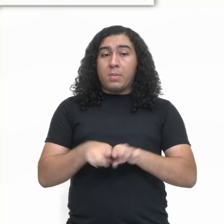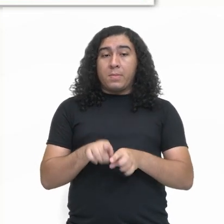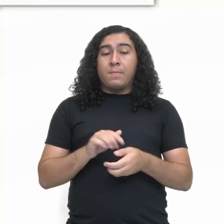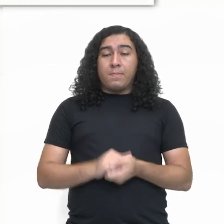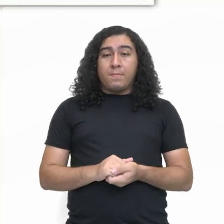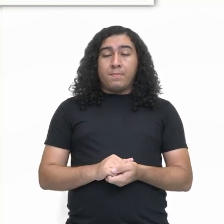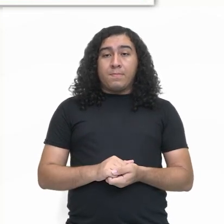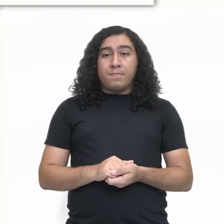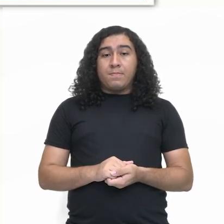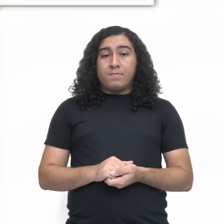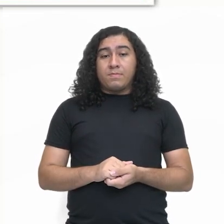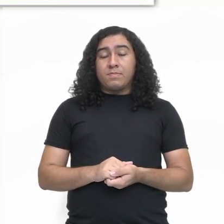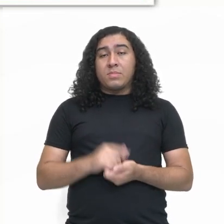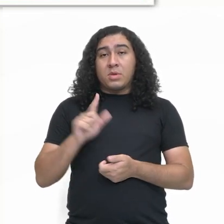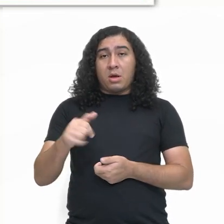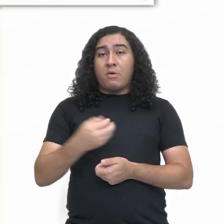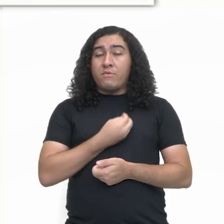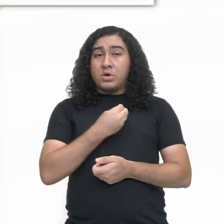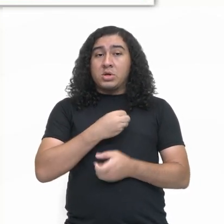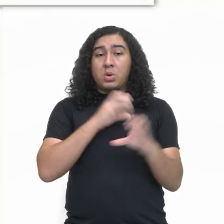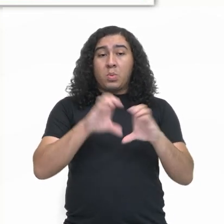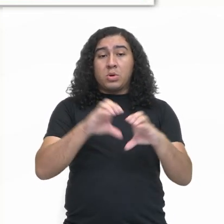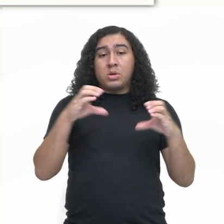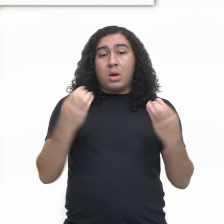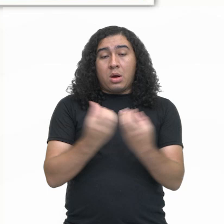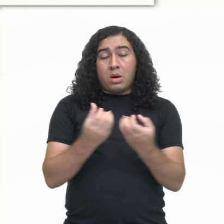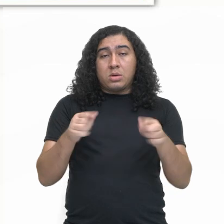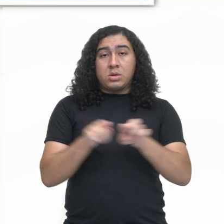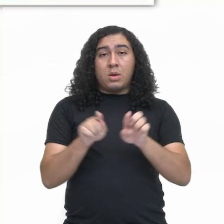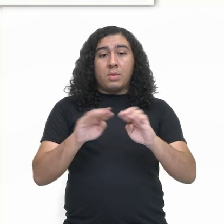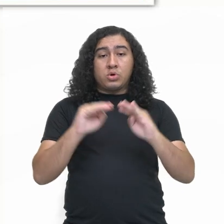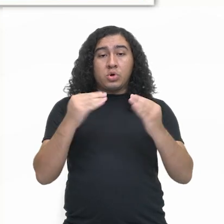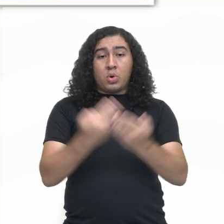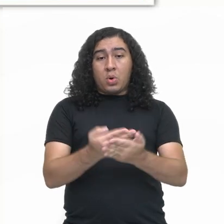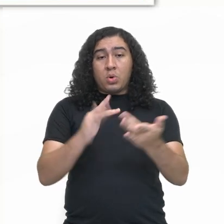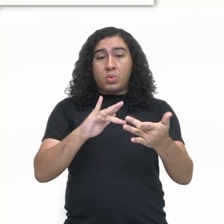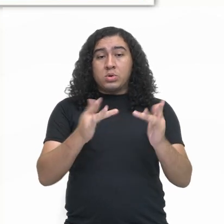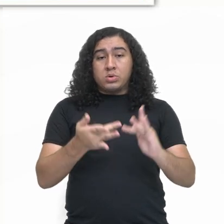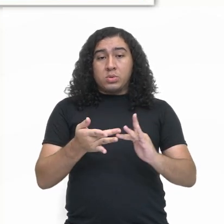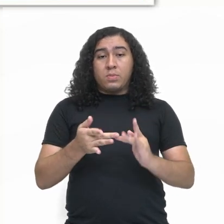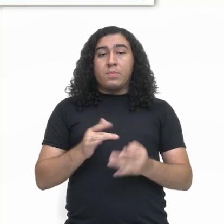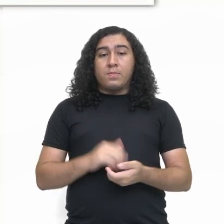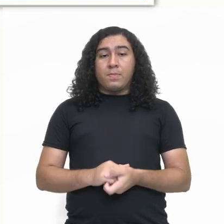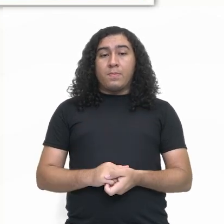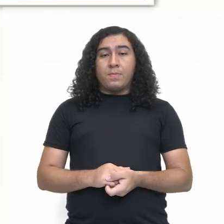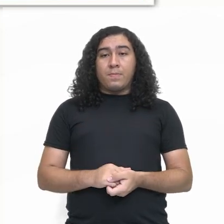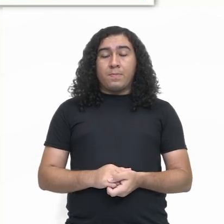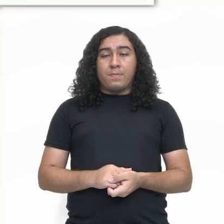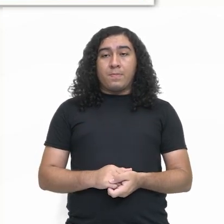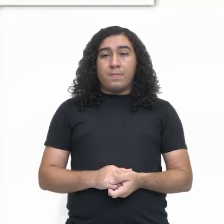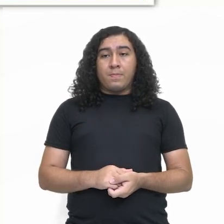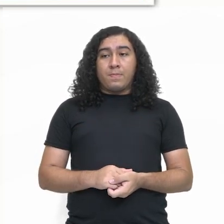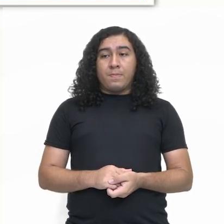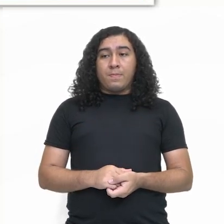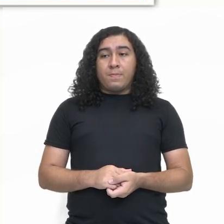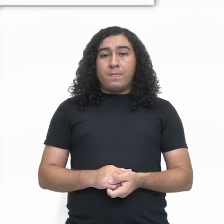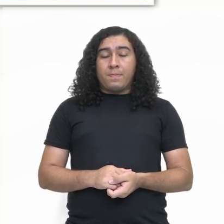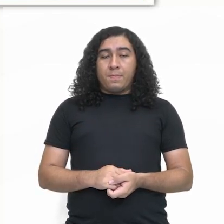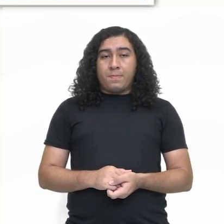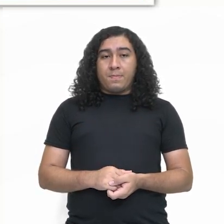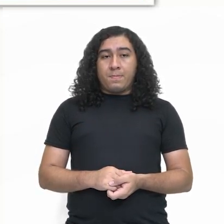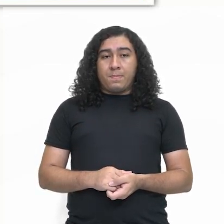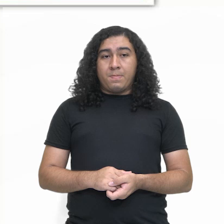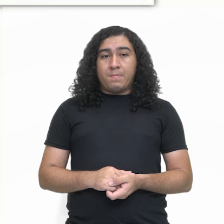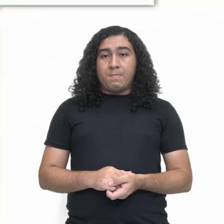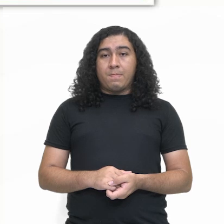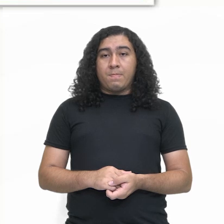seja, através da vida comunitária, através da nossa vida escolar também, tá?